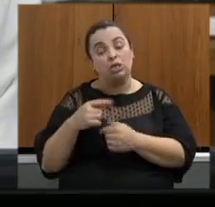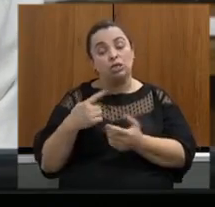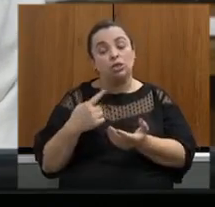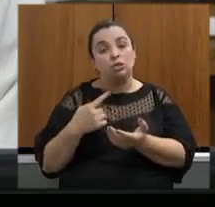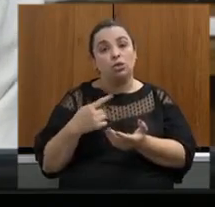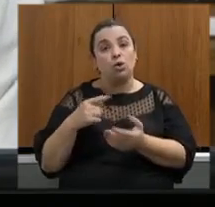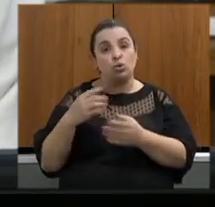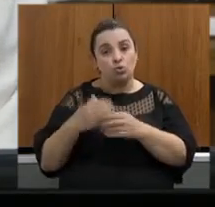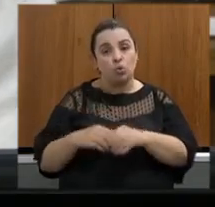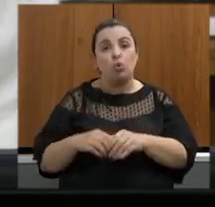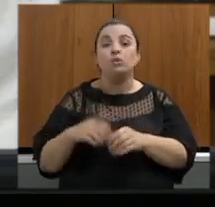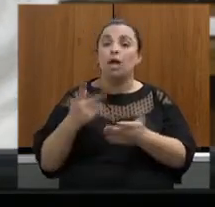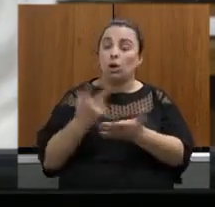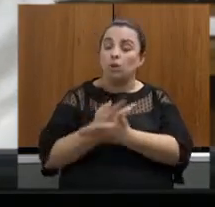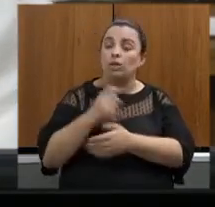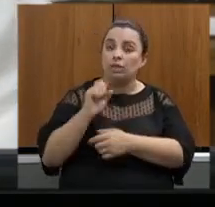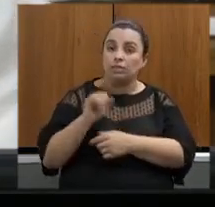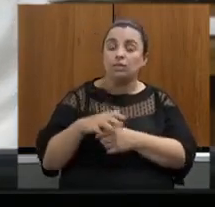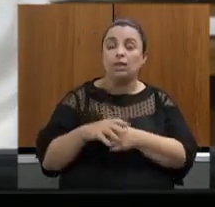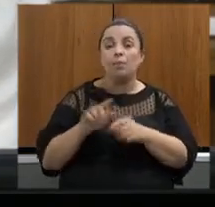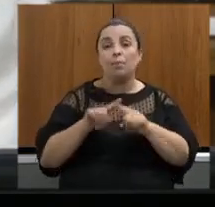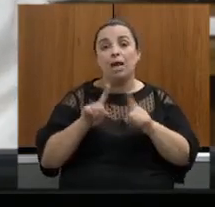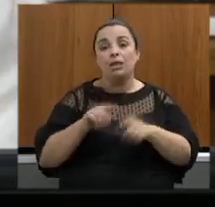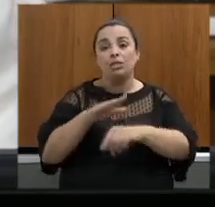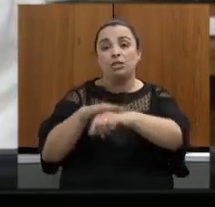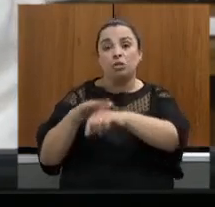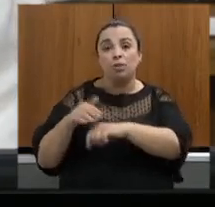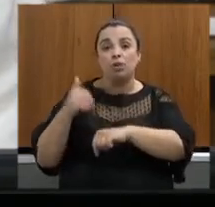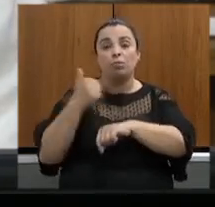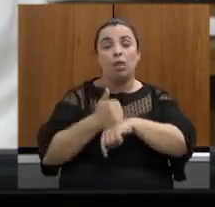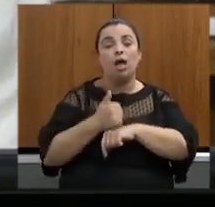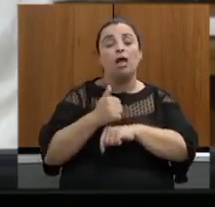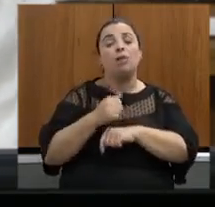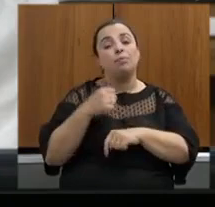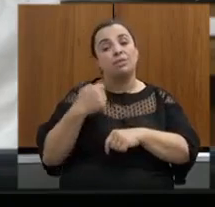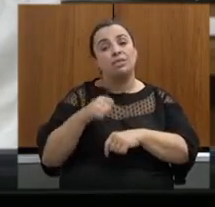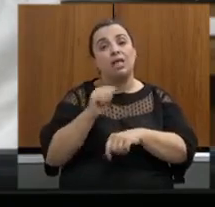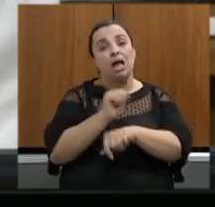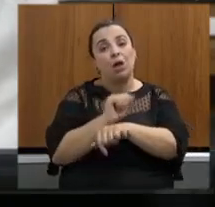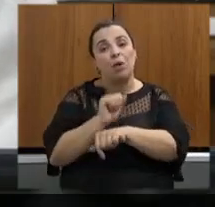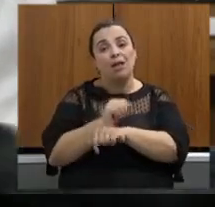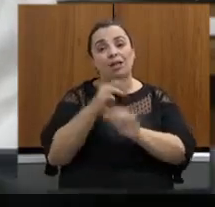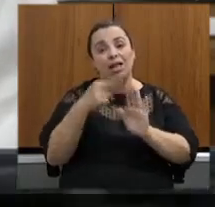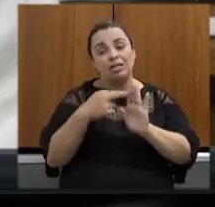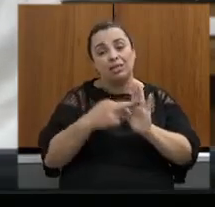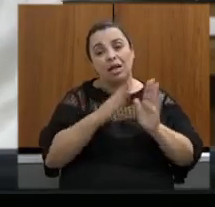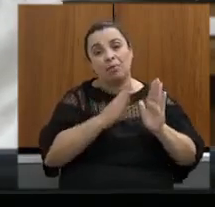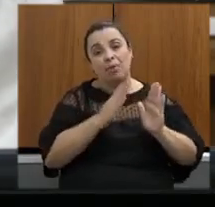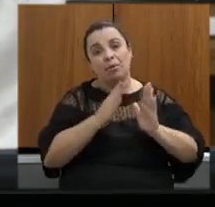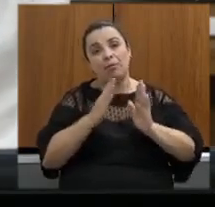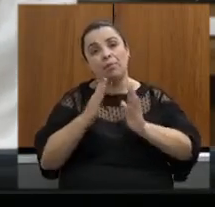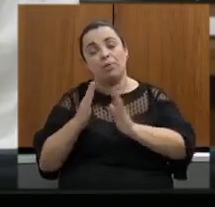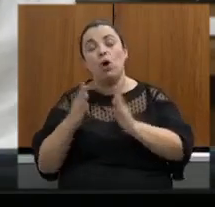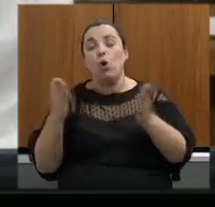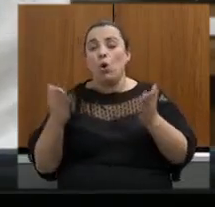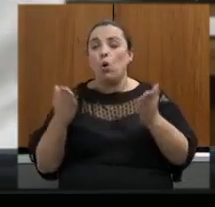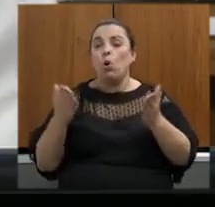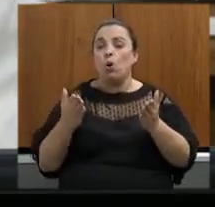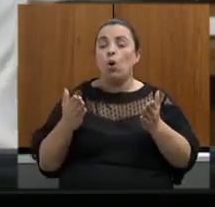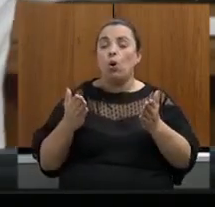as nomeações aguardam sempre se transmite hoje mesmo é autorizamos nomeações no outro da Polícia Civil e